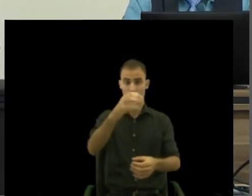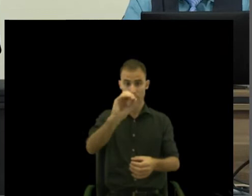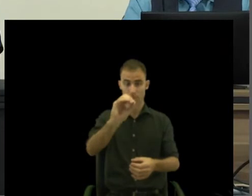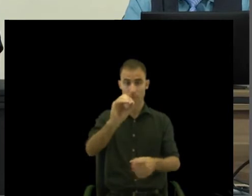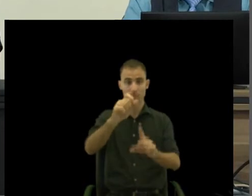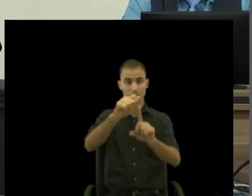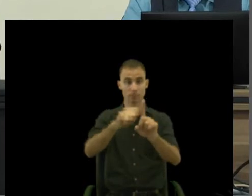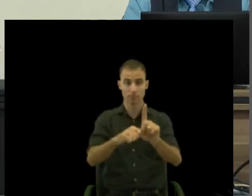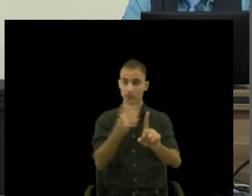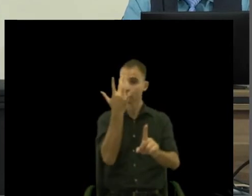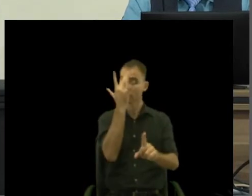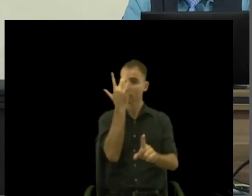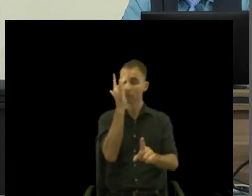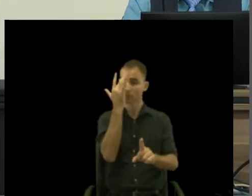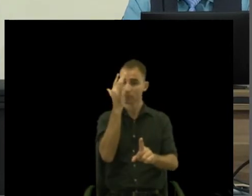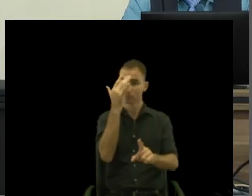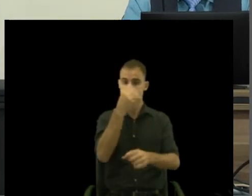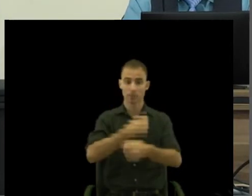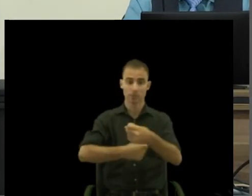às